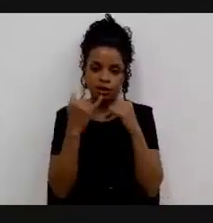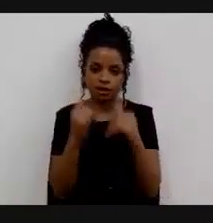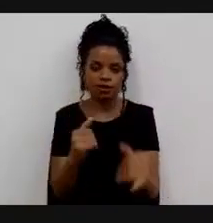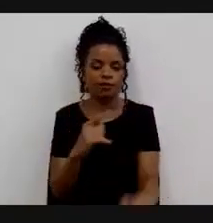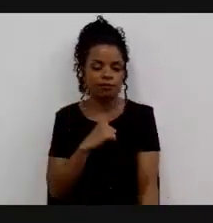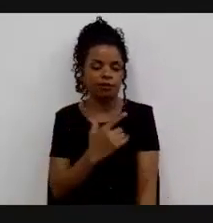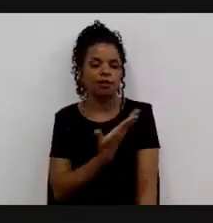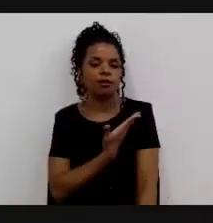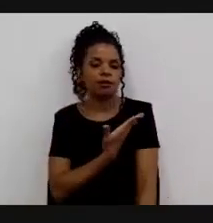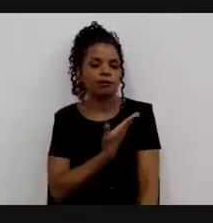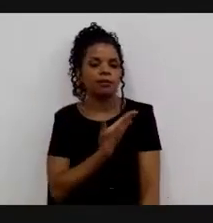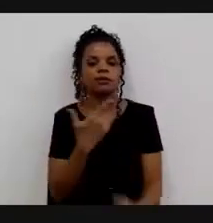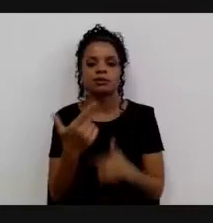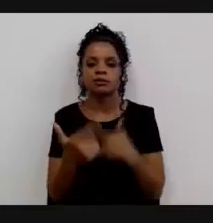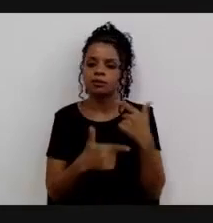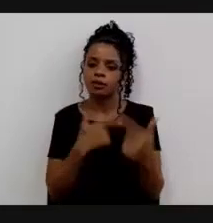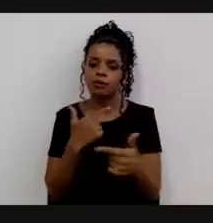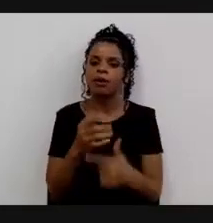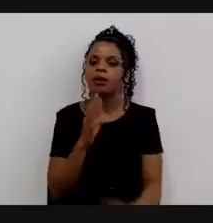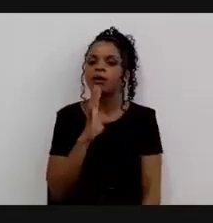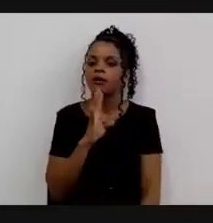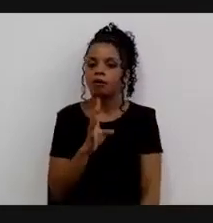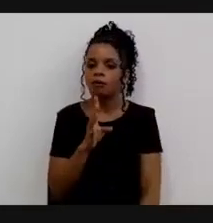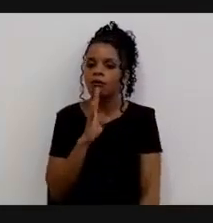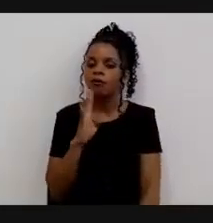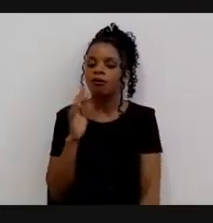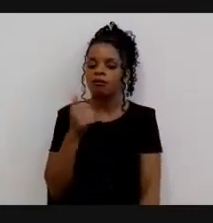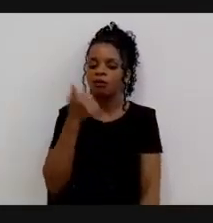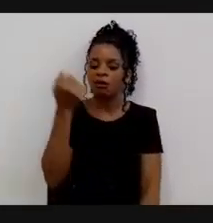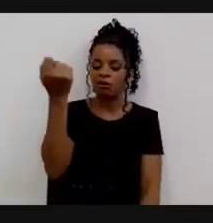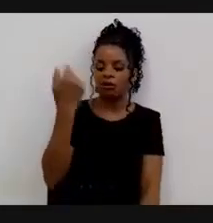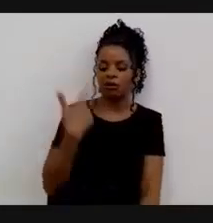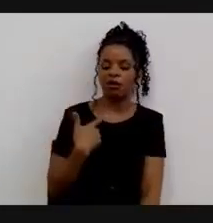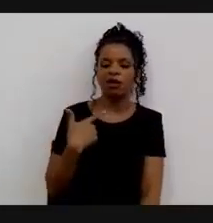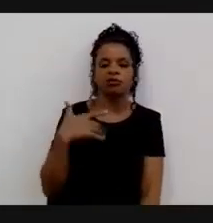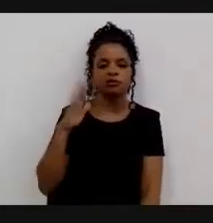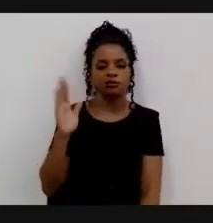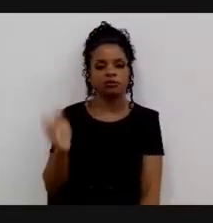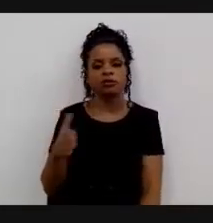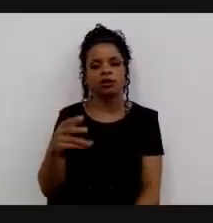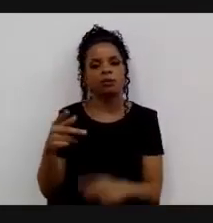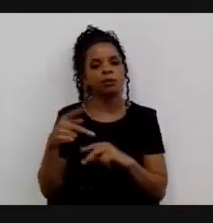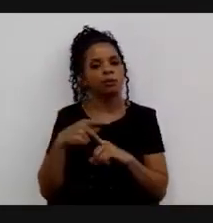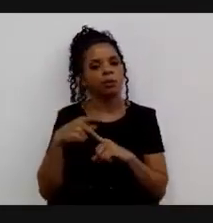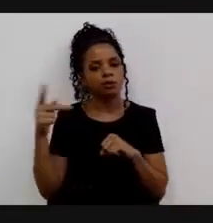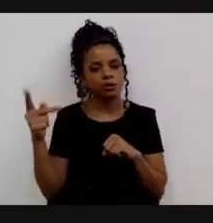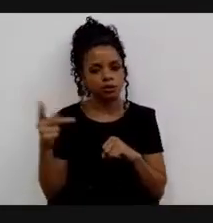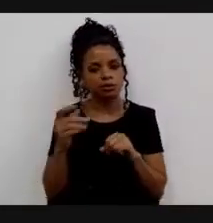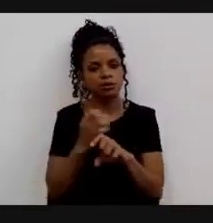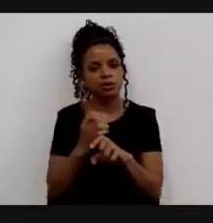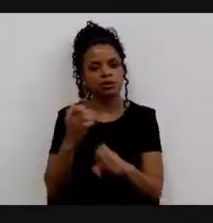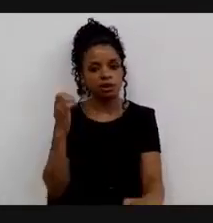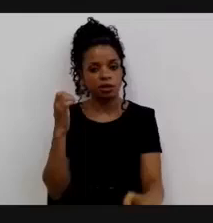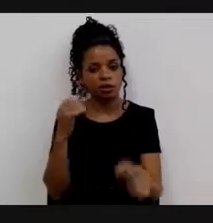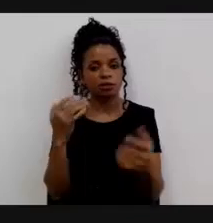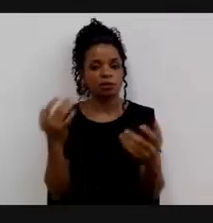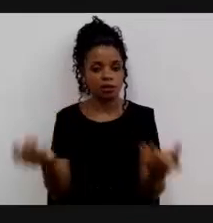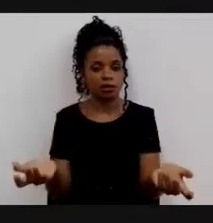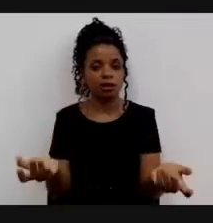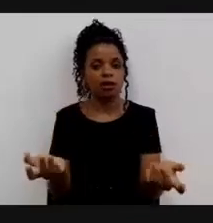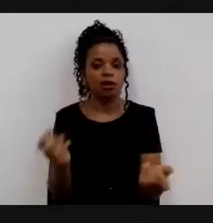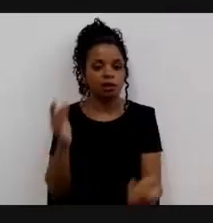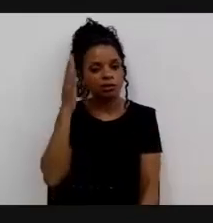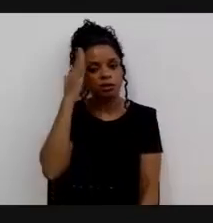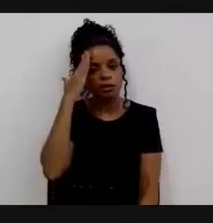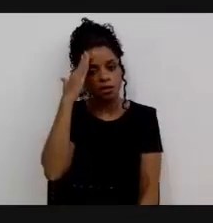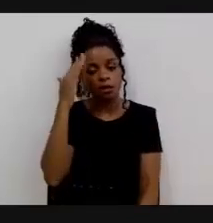até colegas aí de trabalho que conhecem isso muito melhor do que eu, que já fizeram pós-graduação lá na engenharia, talvez até na engenharia elétrica, e